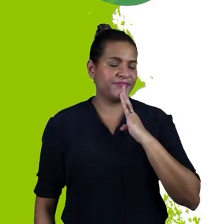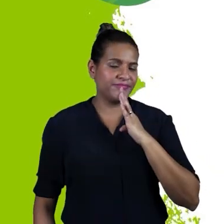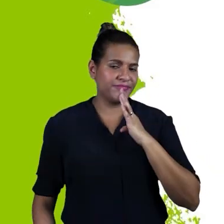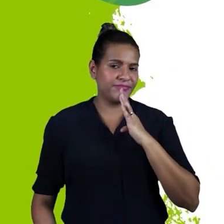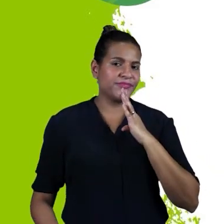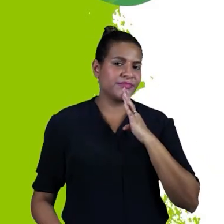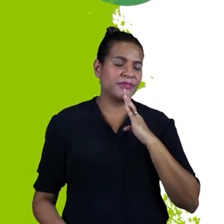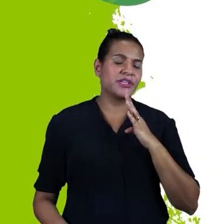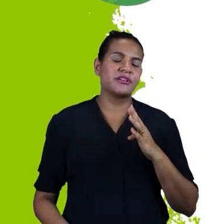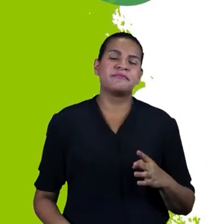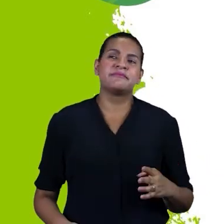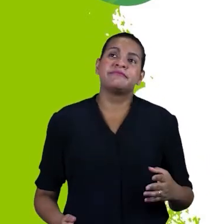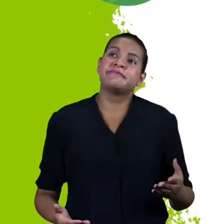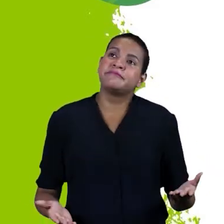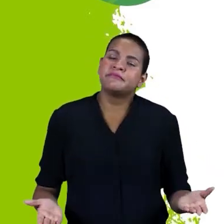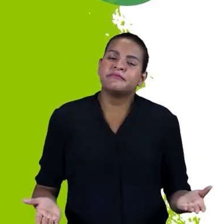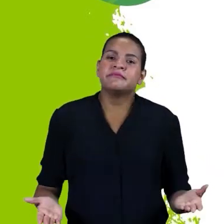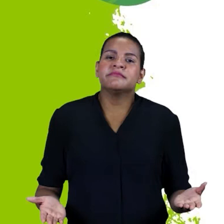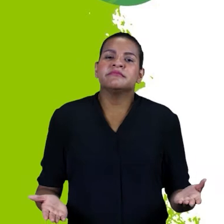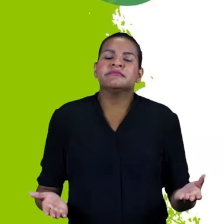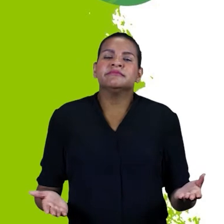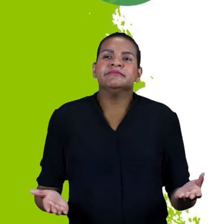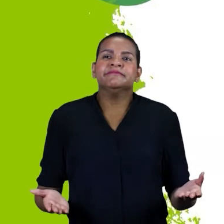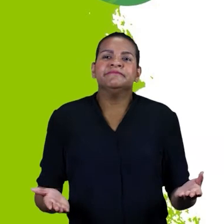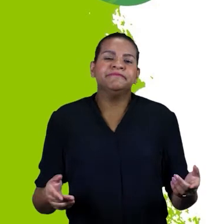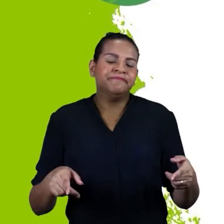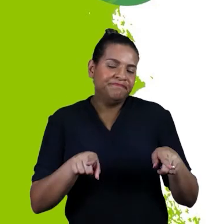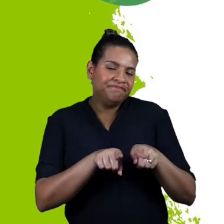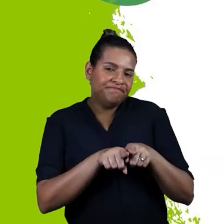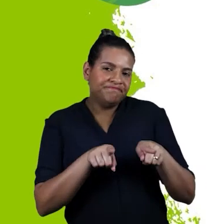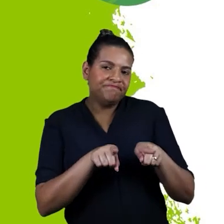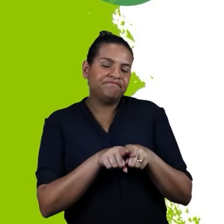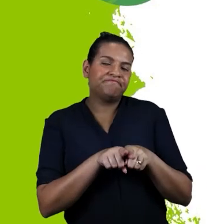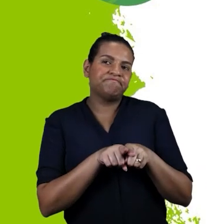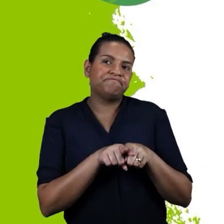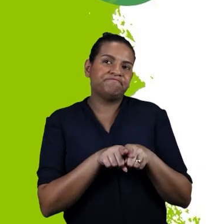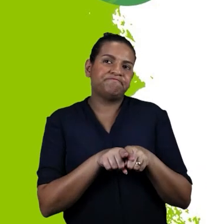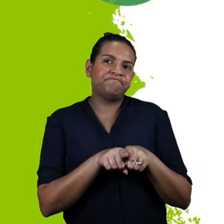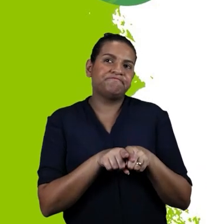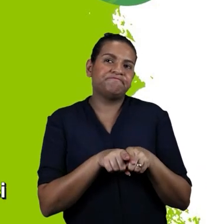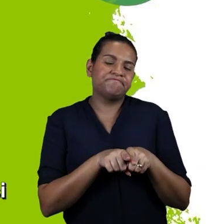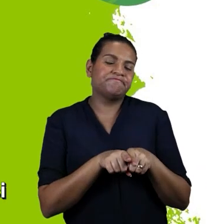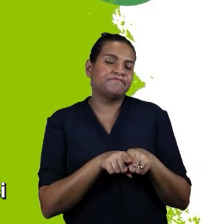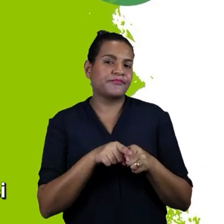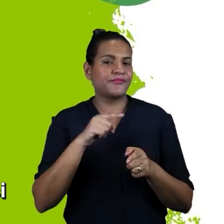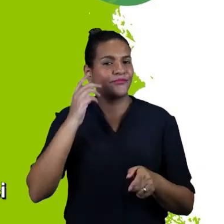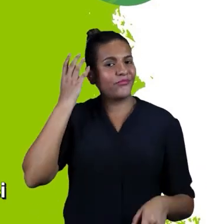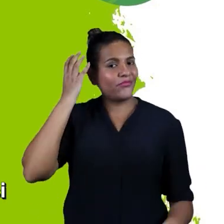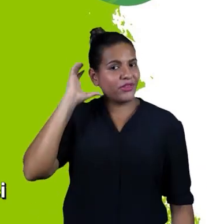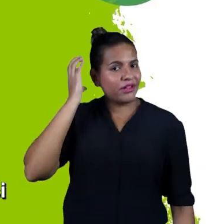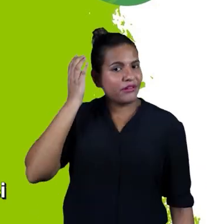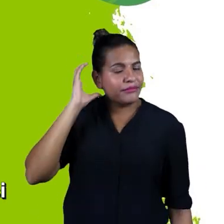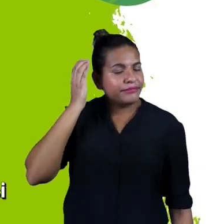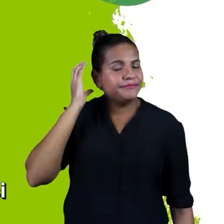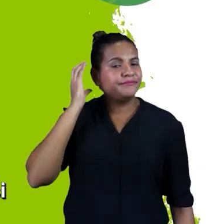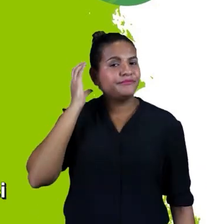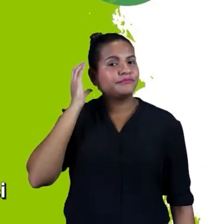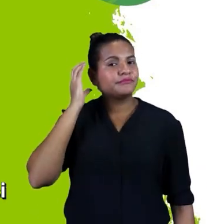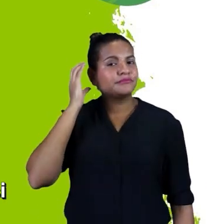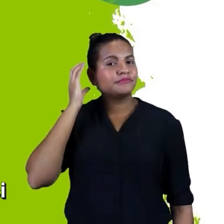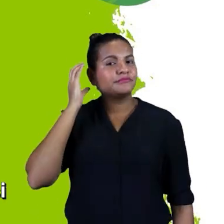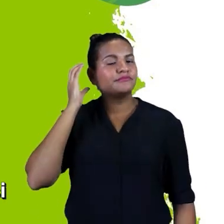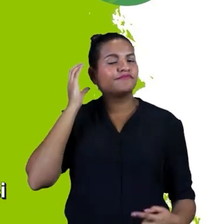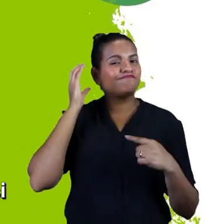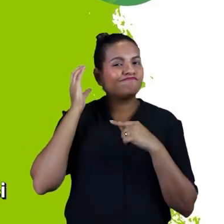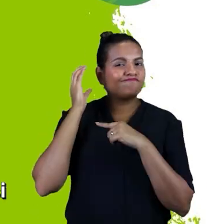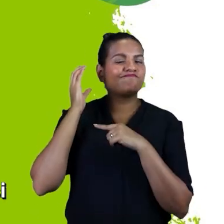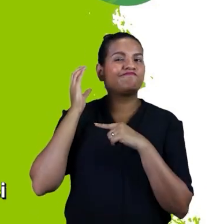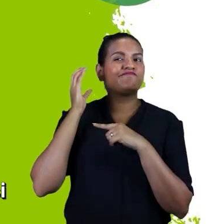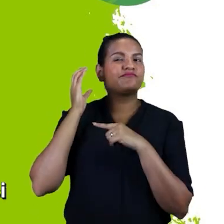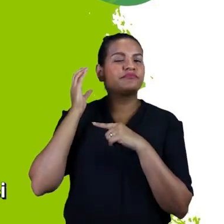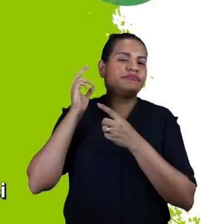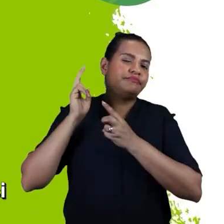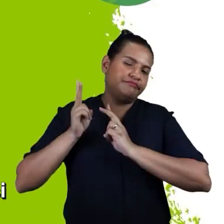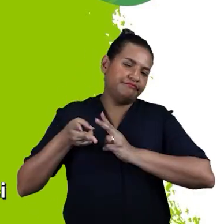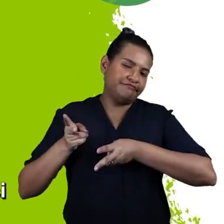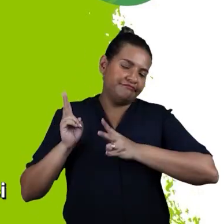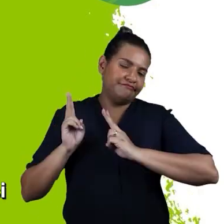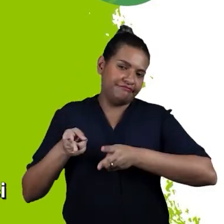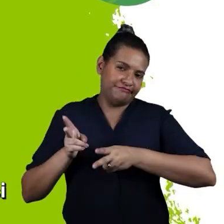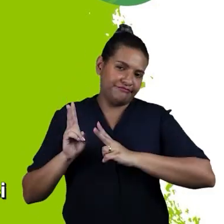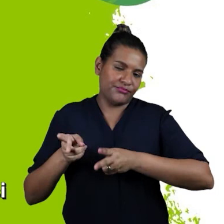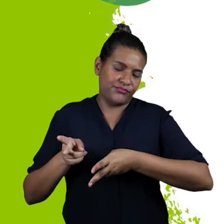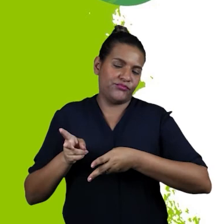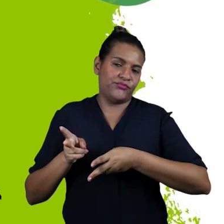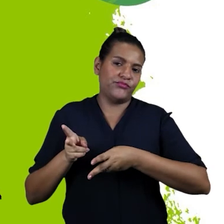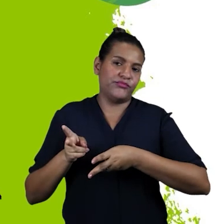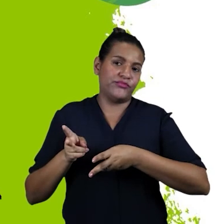e redes digitais de diferentes formas, né? Ao mesmo tempo, a rádio em